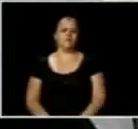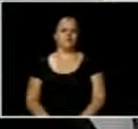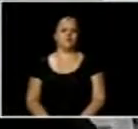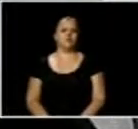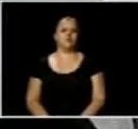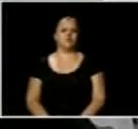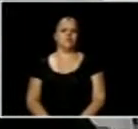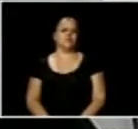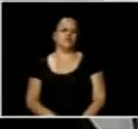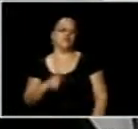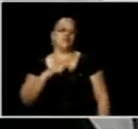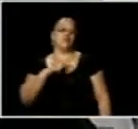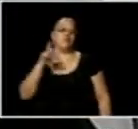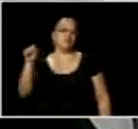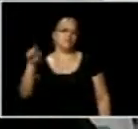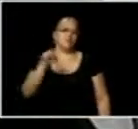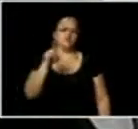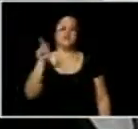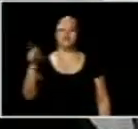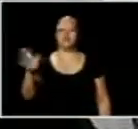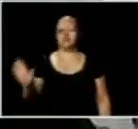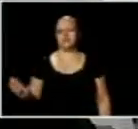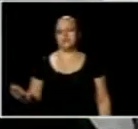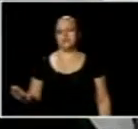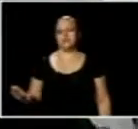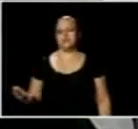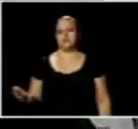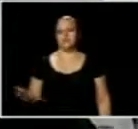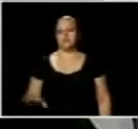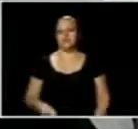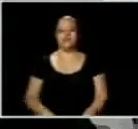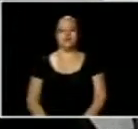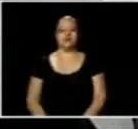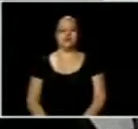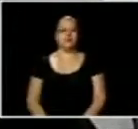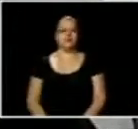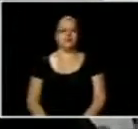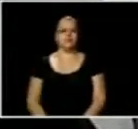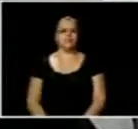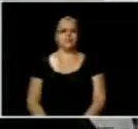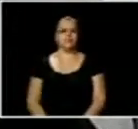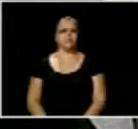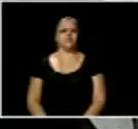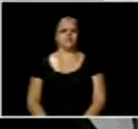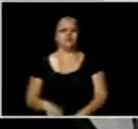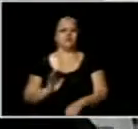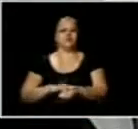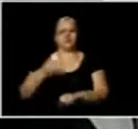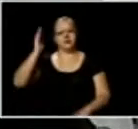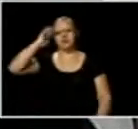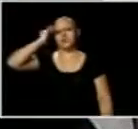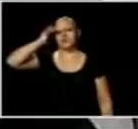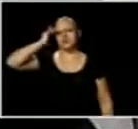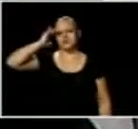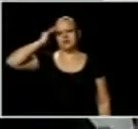exclusivo desse senhor, não tenho nada contra também, mas entendo que por uma questão